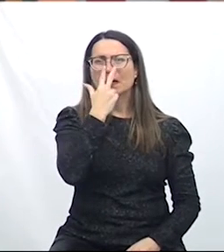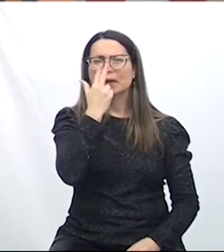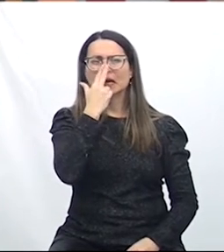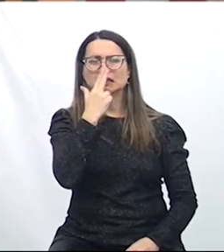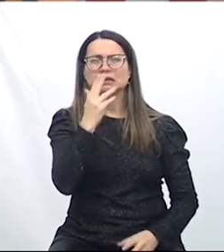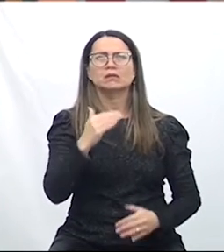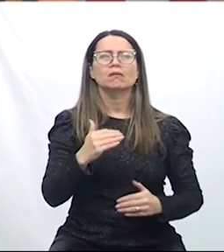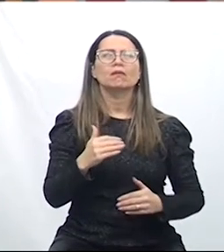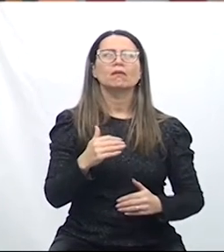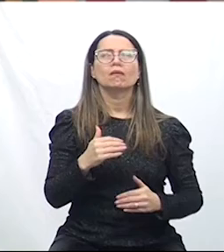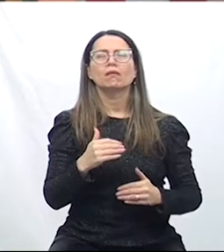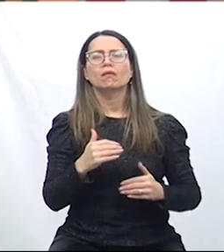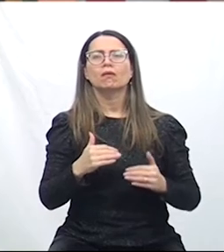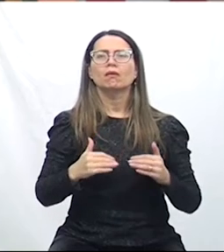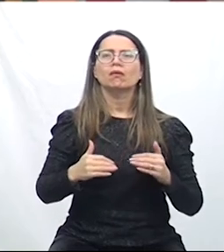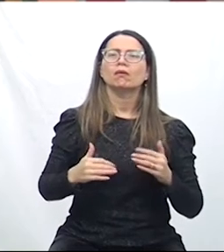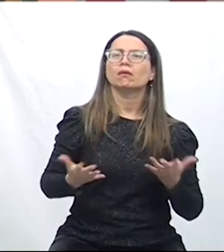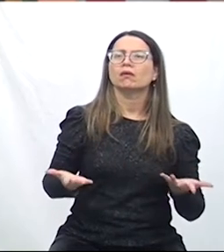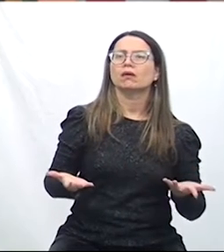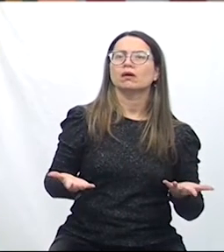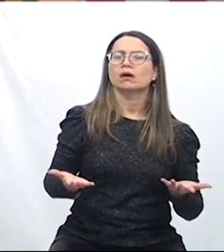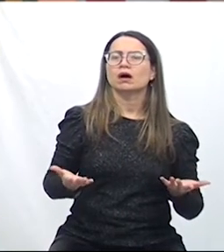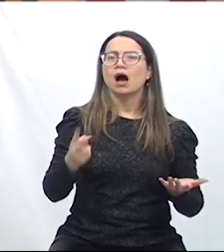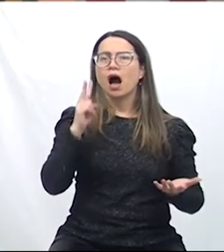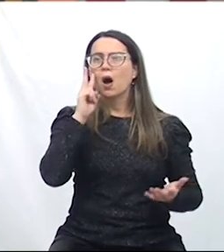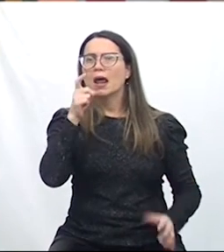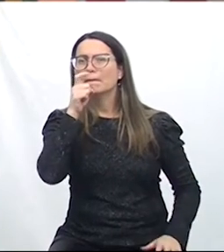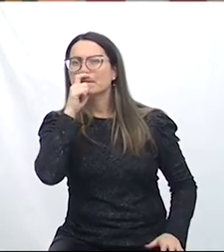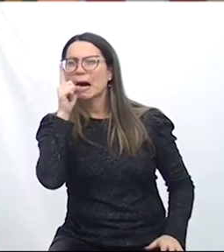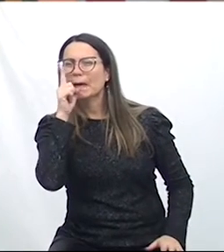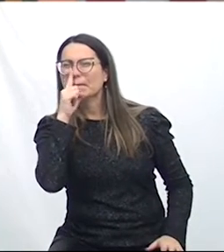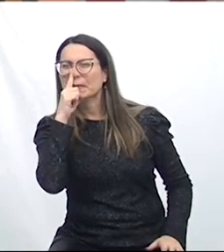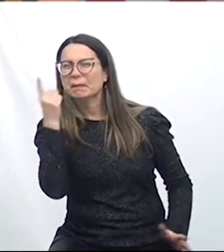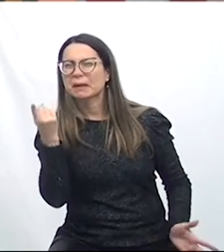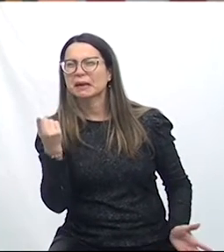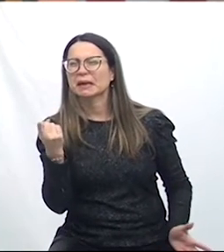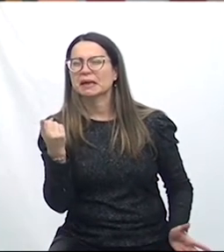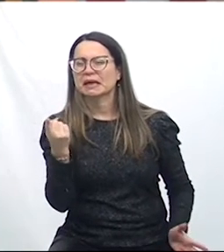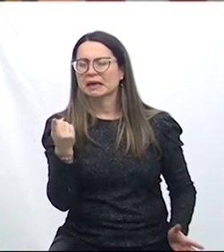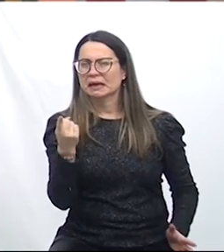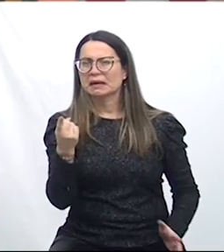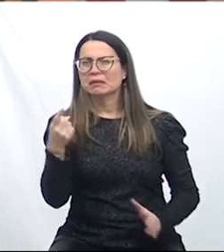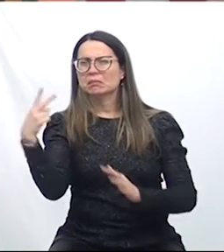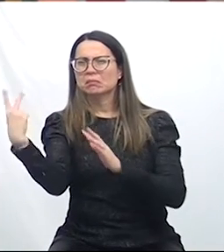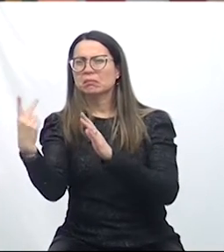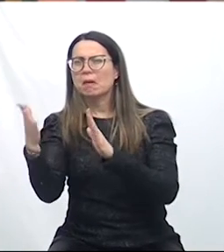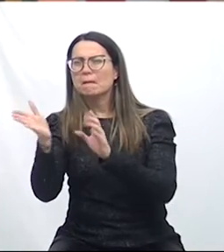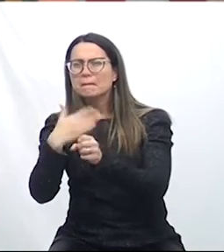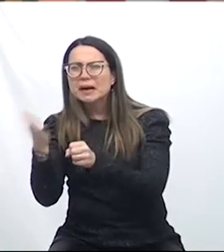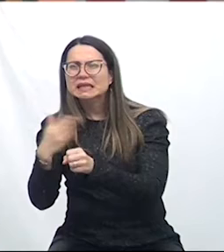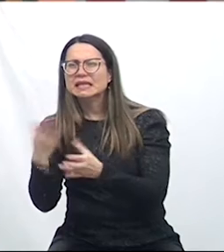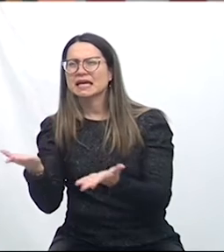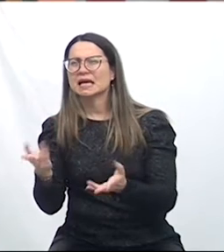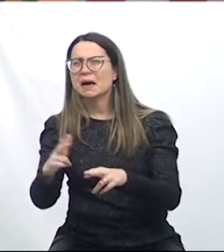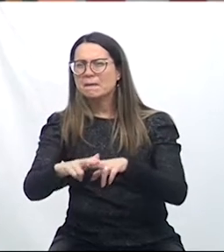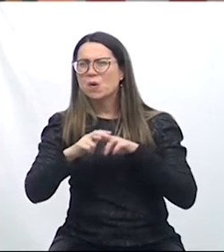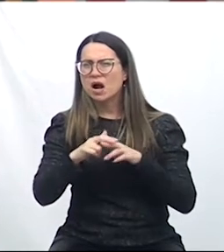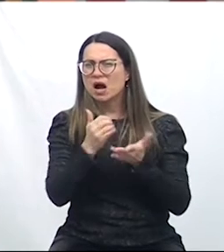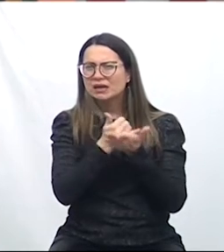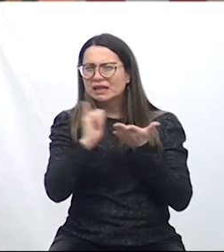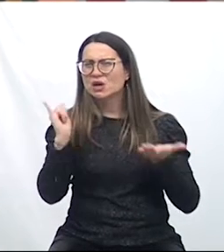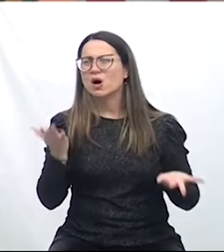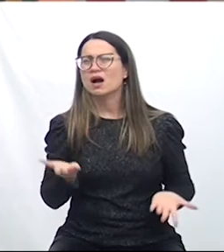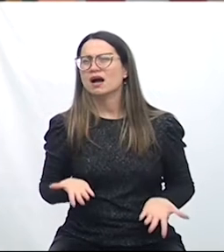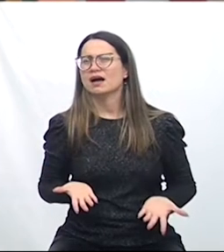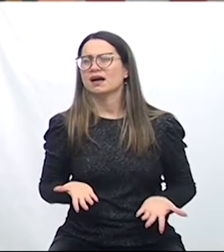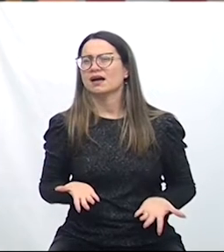a olhar um pai e uma mãe como se fosse um objeto, a ponto de bater num pai e numa mãe por causa das